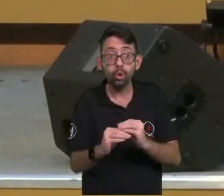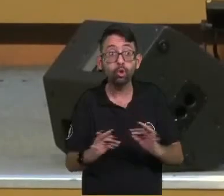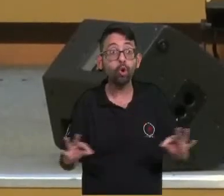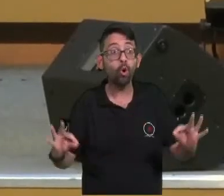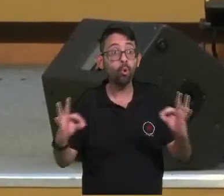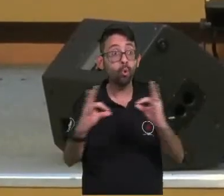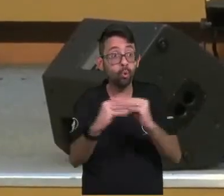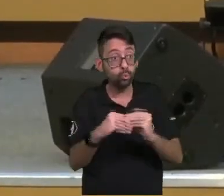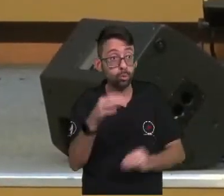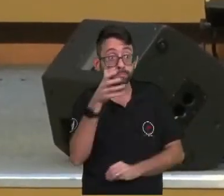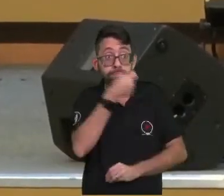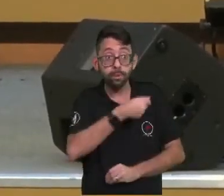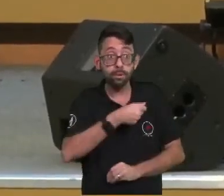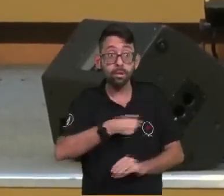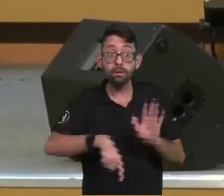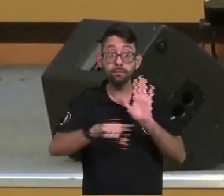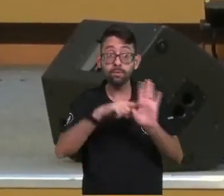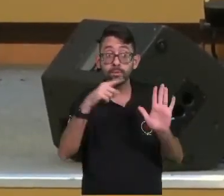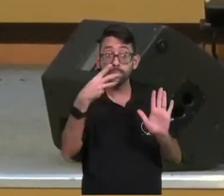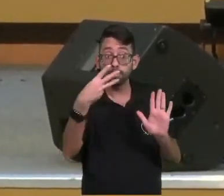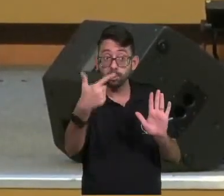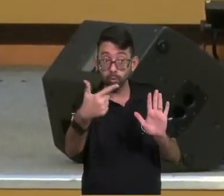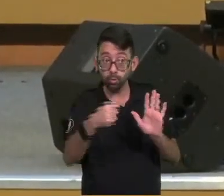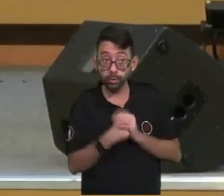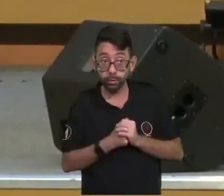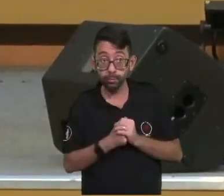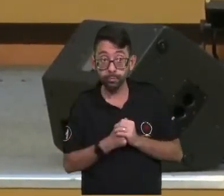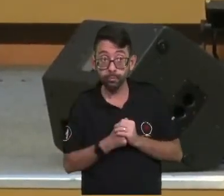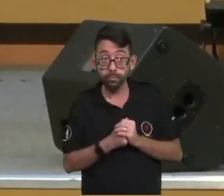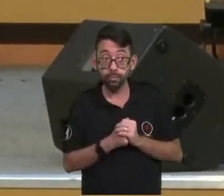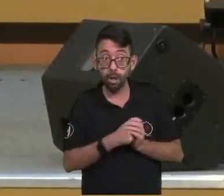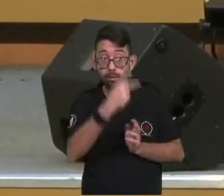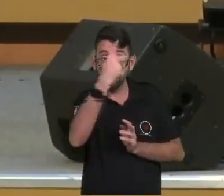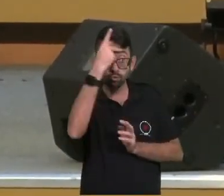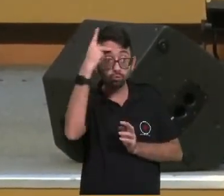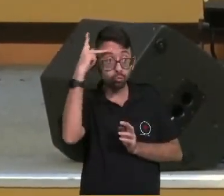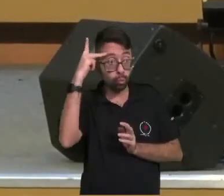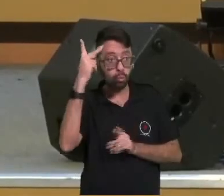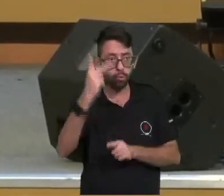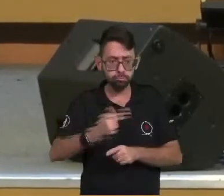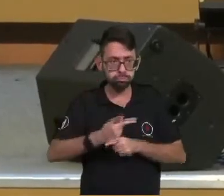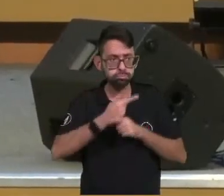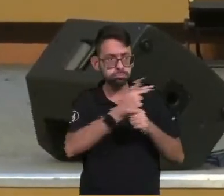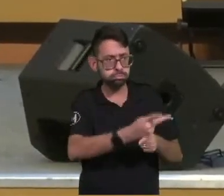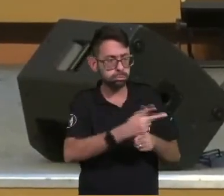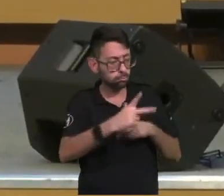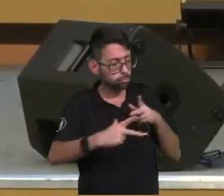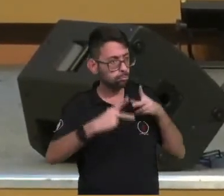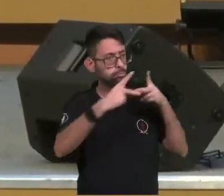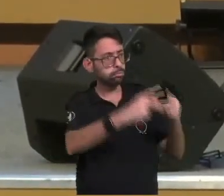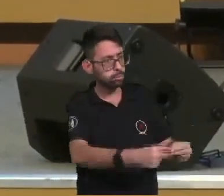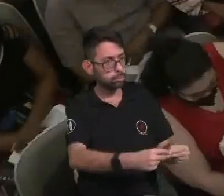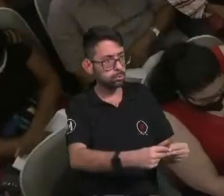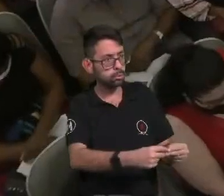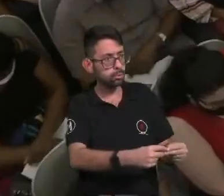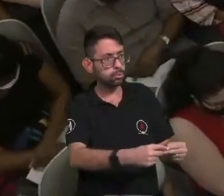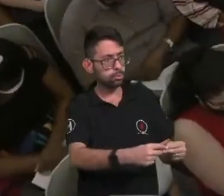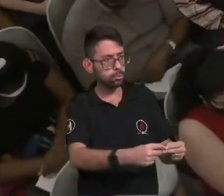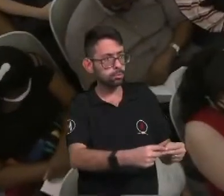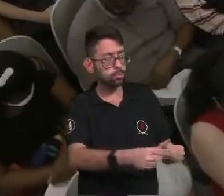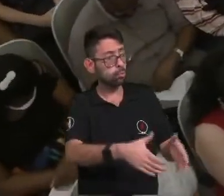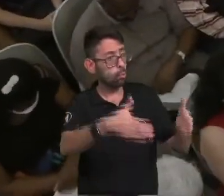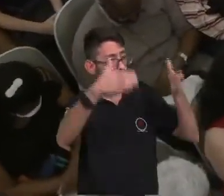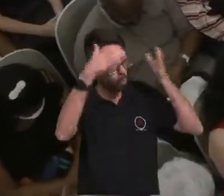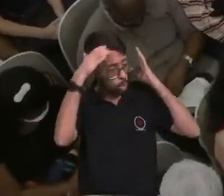atenção, 23. E muitos traziam a Jerusalém presentes ao... E